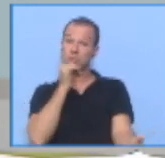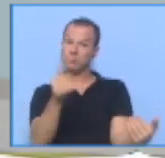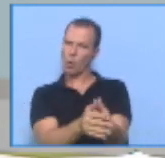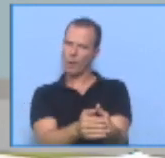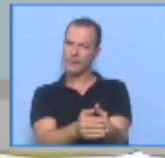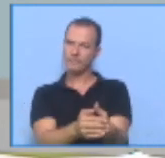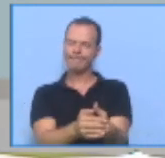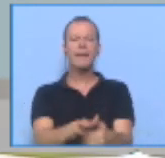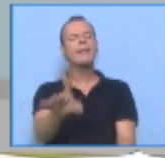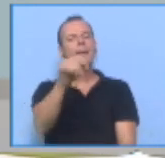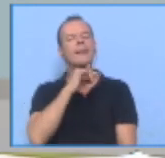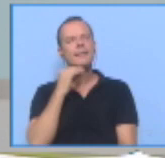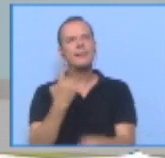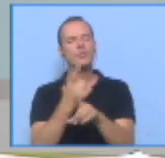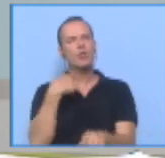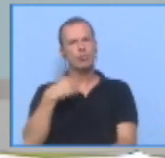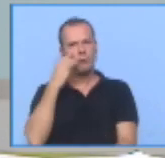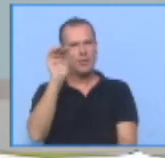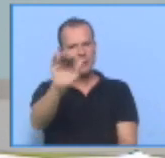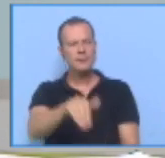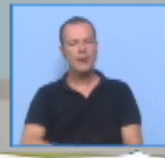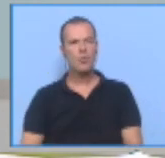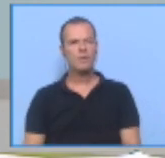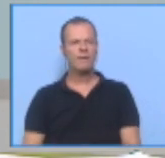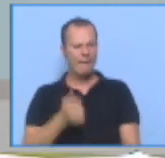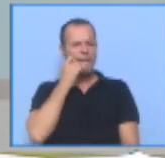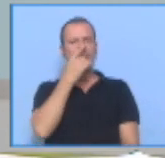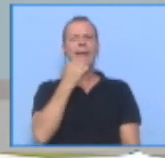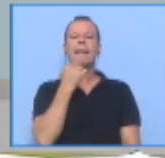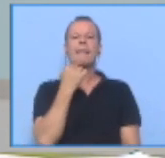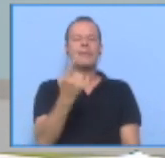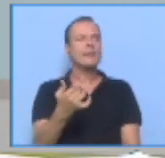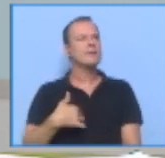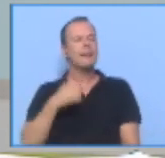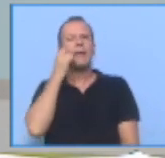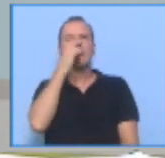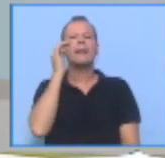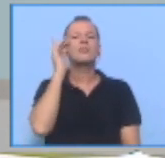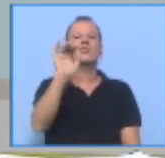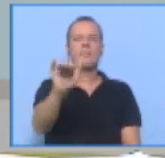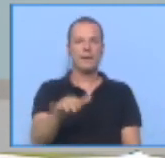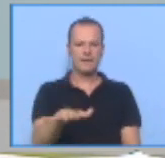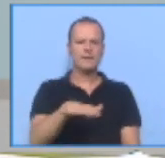Quem é que chama a atenção para isto? Quem é que chama a atenção para esta situação? É um escravo.